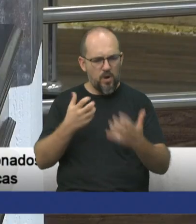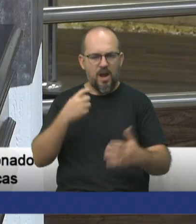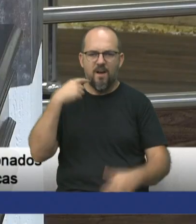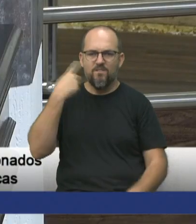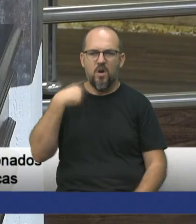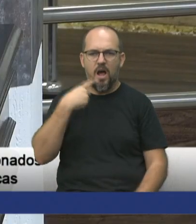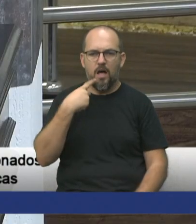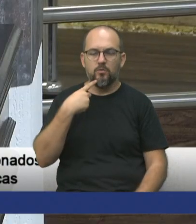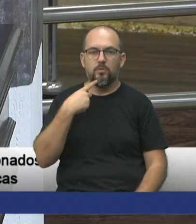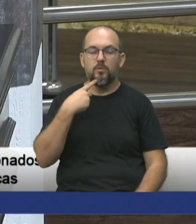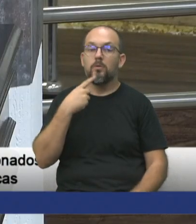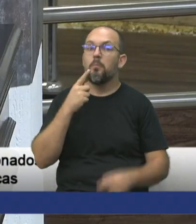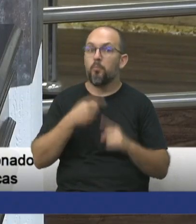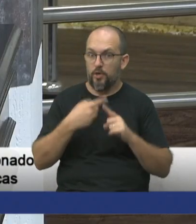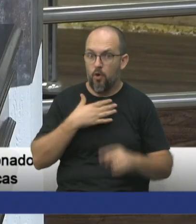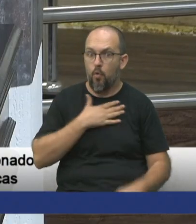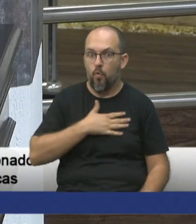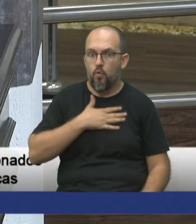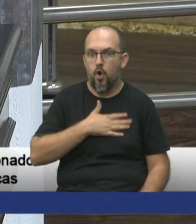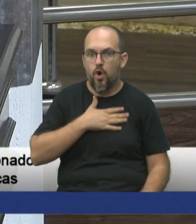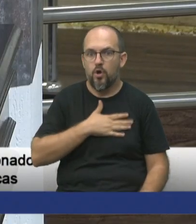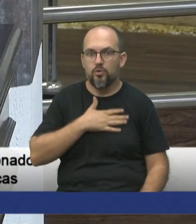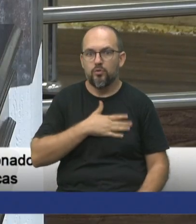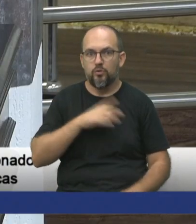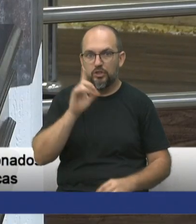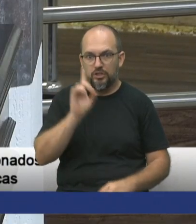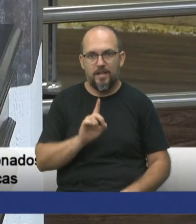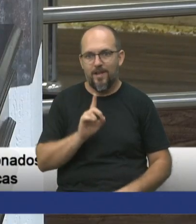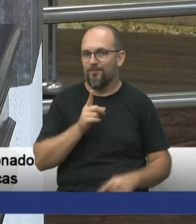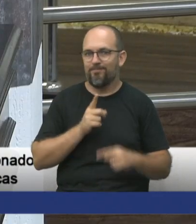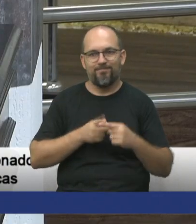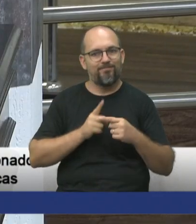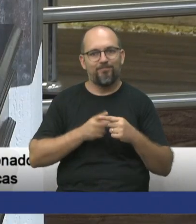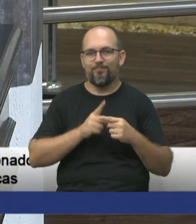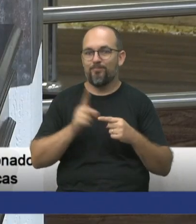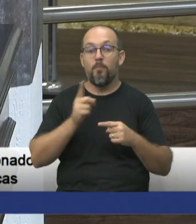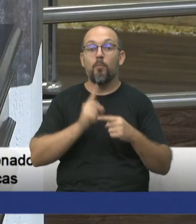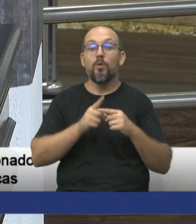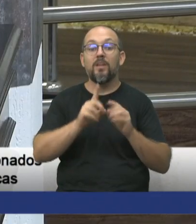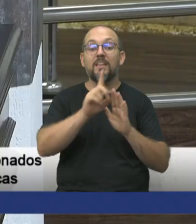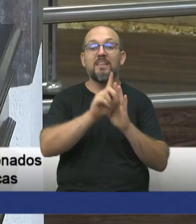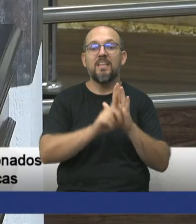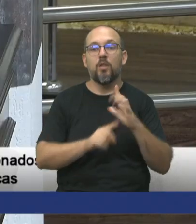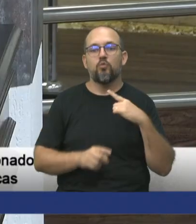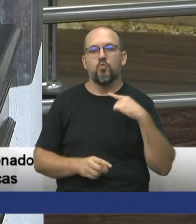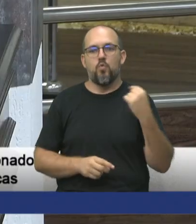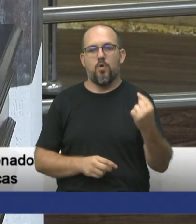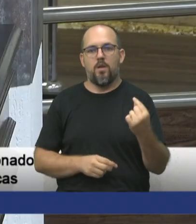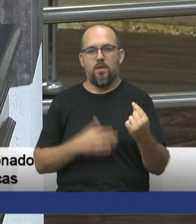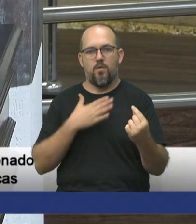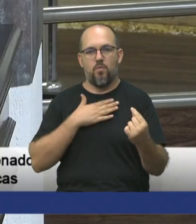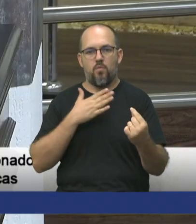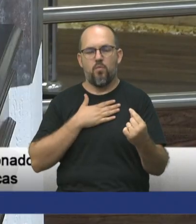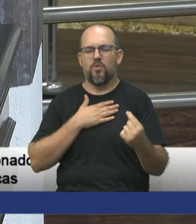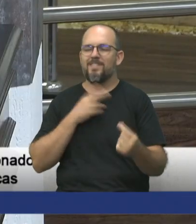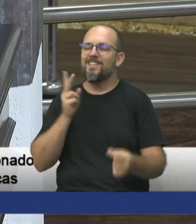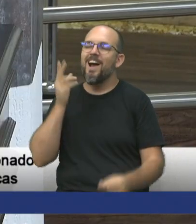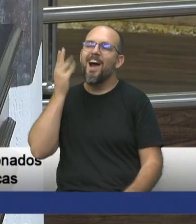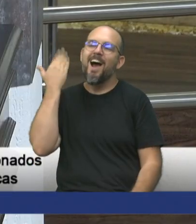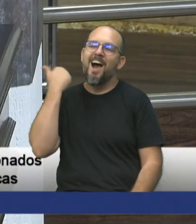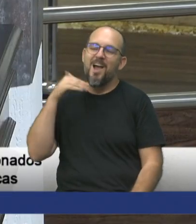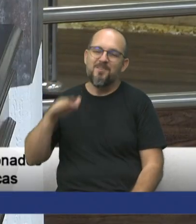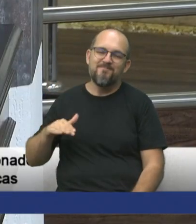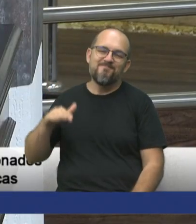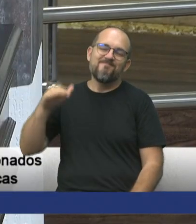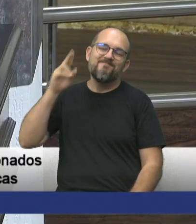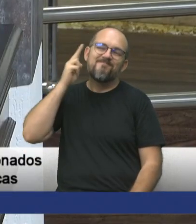Não. Porque o direito me escolheu. Eu sempre quis ser professora de literatura, de português. Eu amo